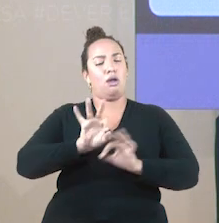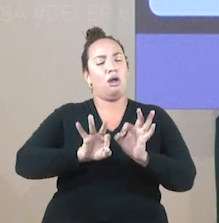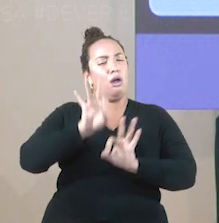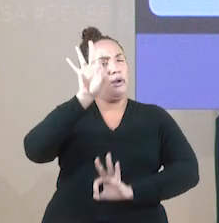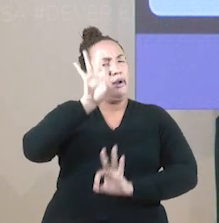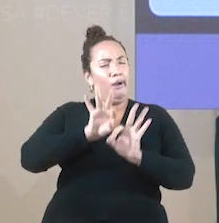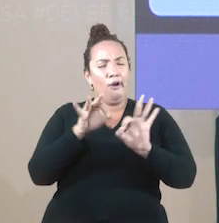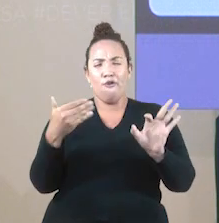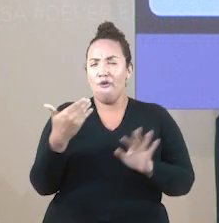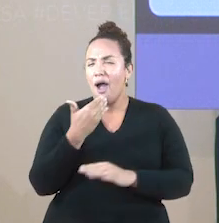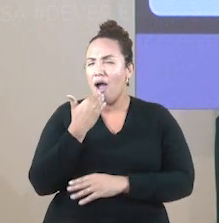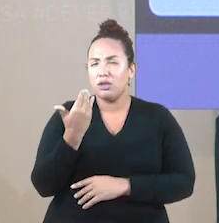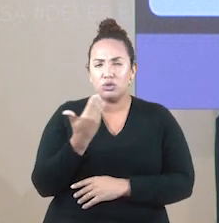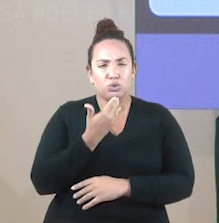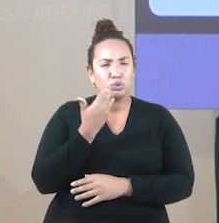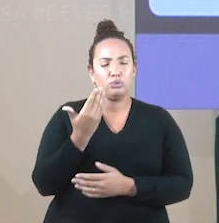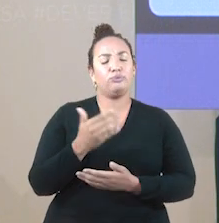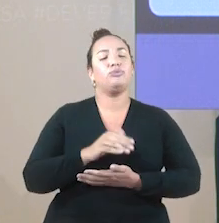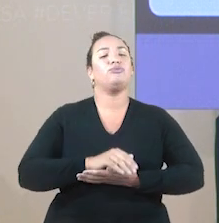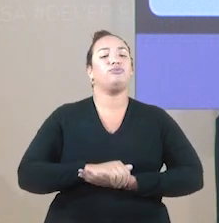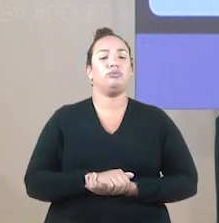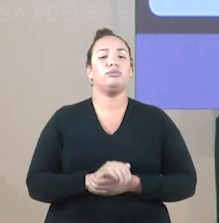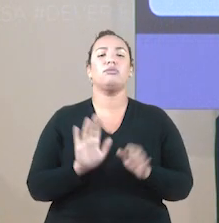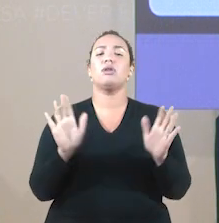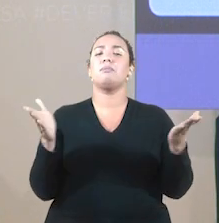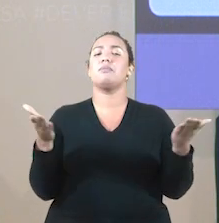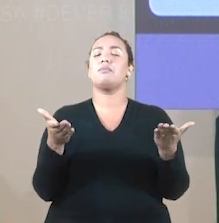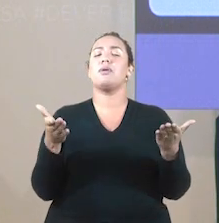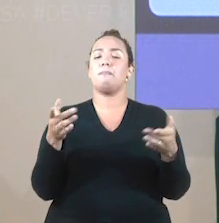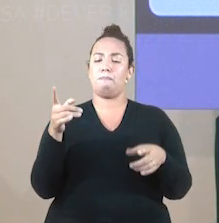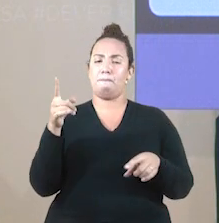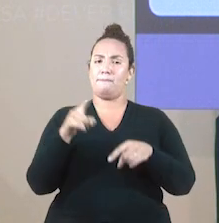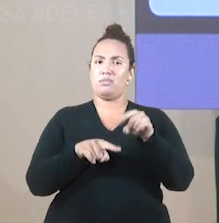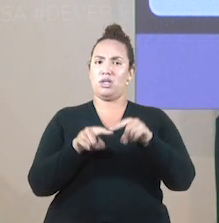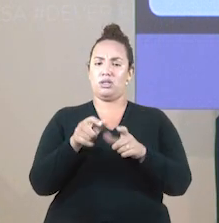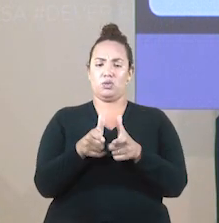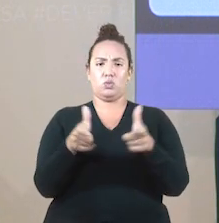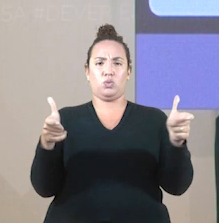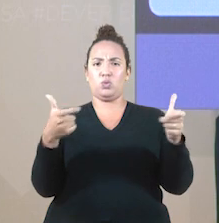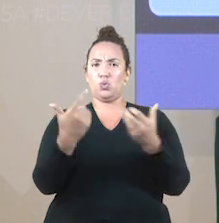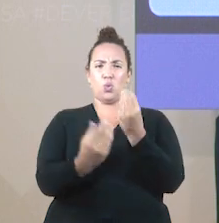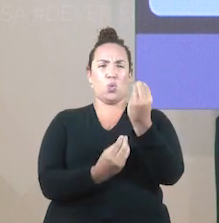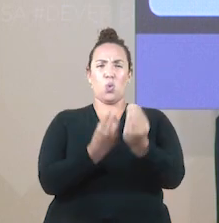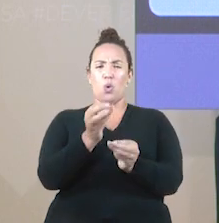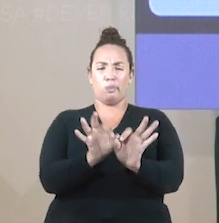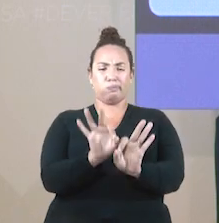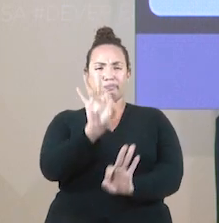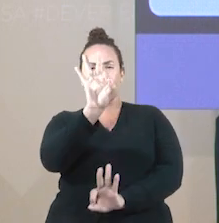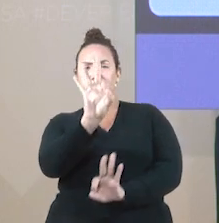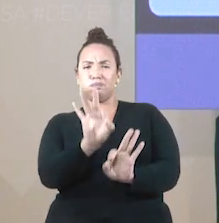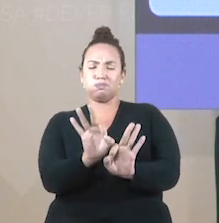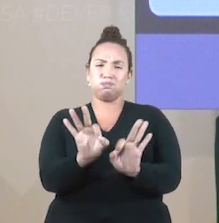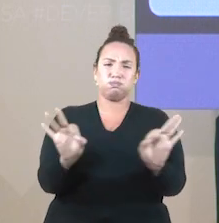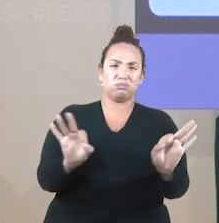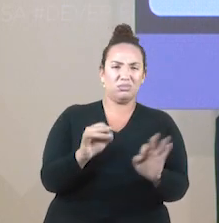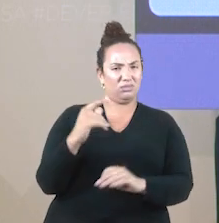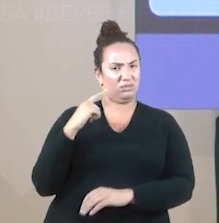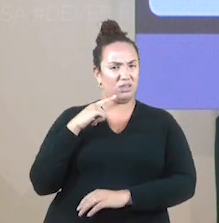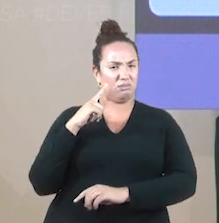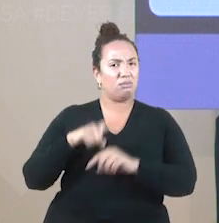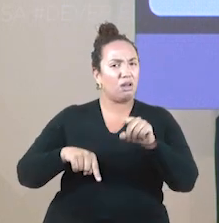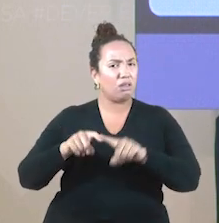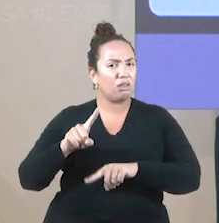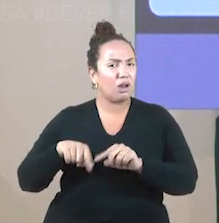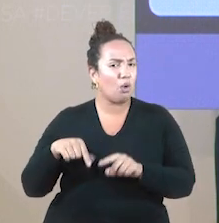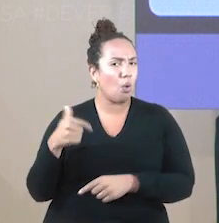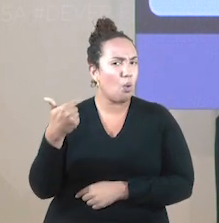muita facilidade. E os instrumentos grandes? Com o que será que medimos? Temos outro instrumento para medir